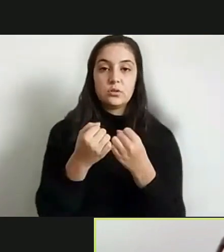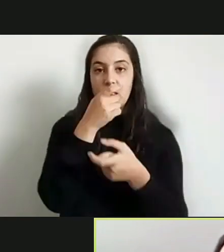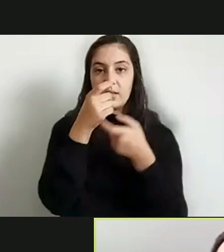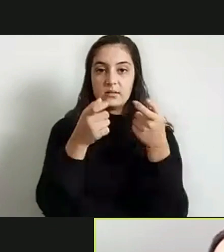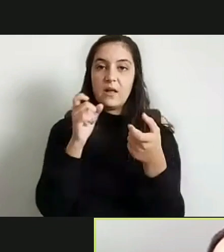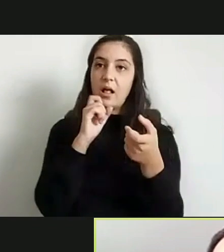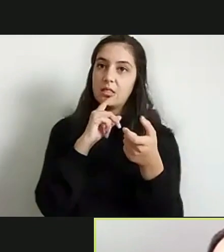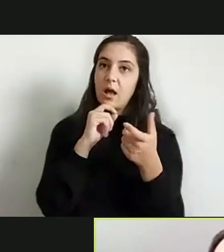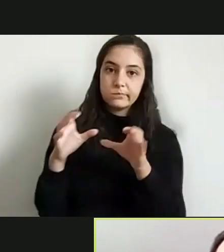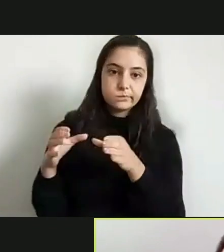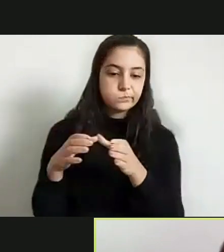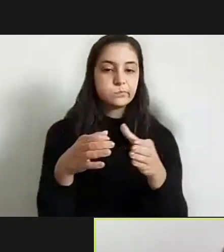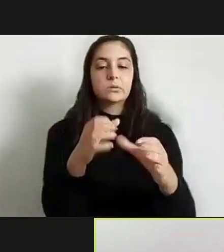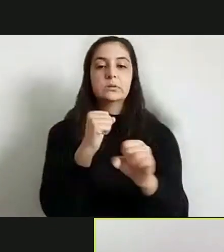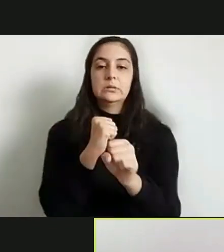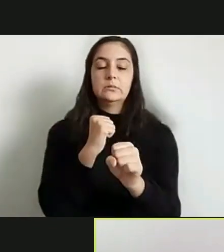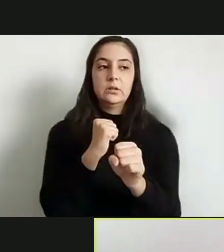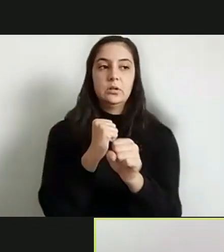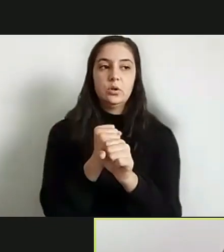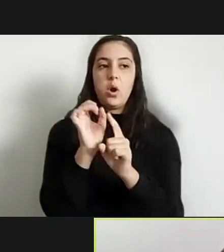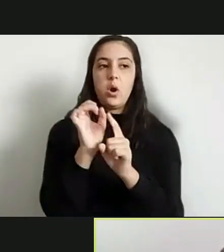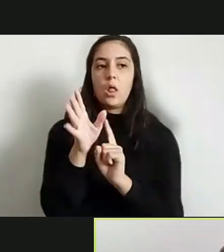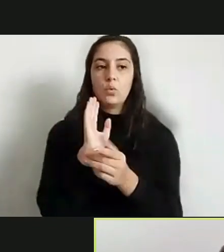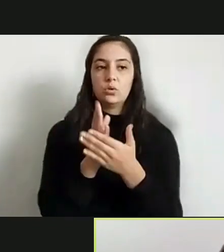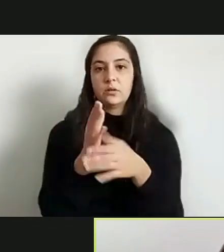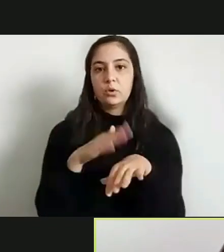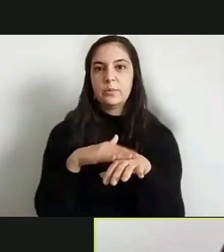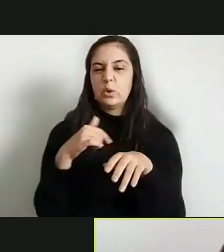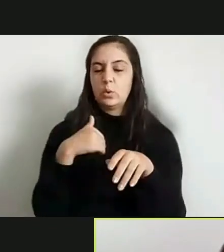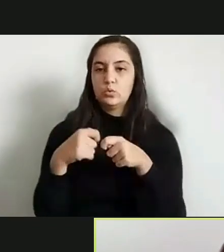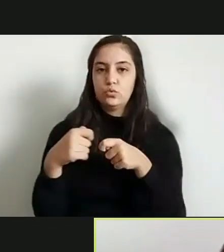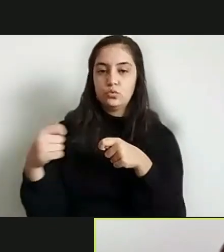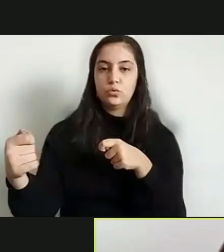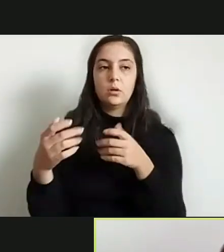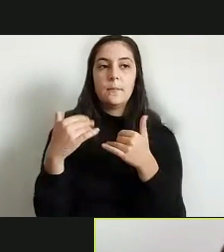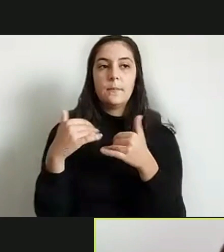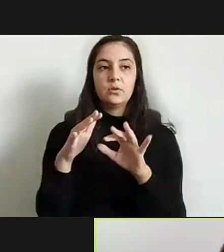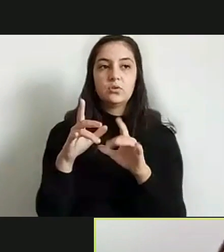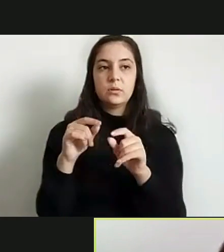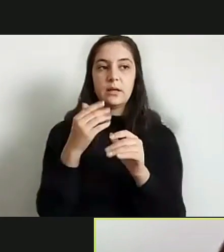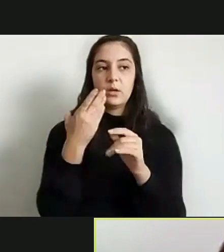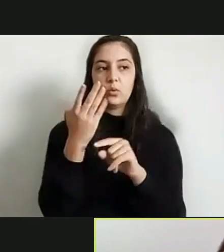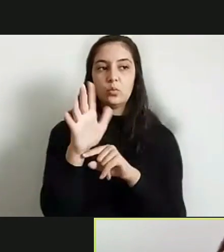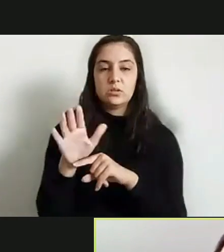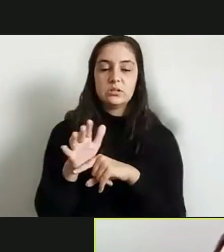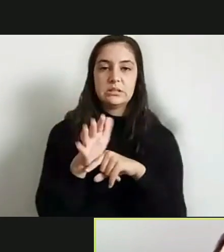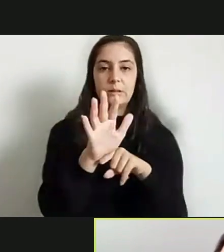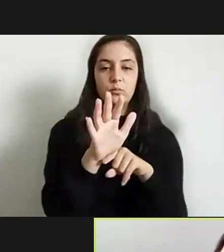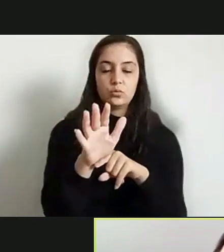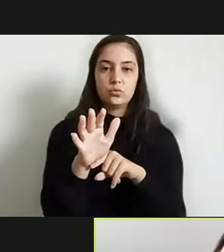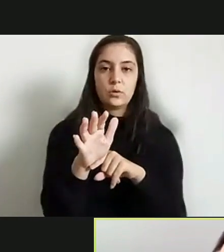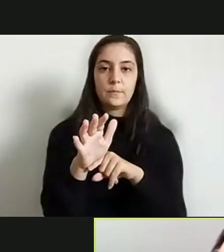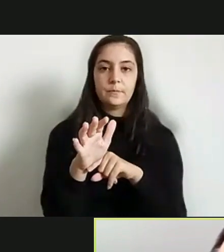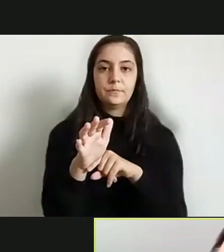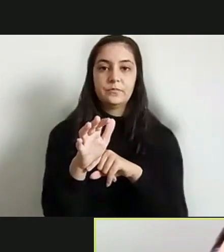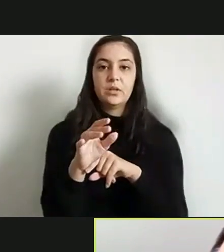e mobilizada de trabalhar. Uma última nota, porque me estou a estender, mas também pediram os exemplos também de quais